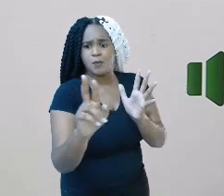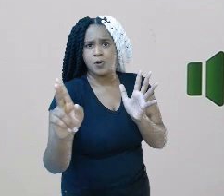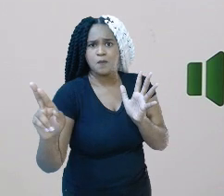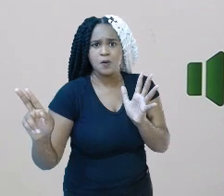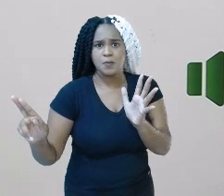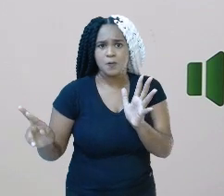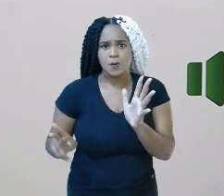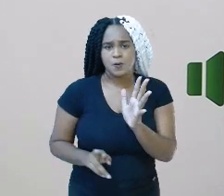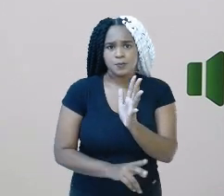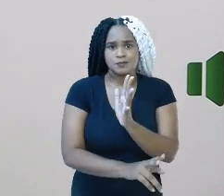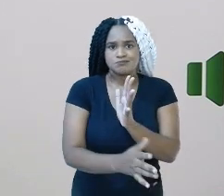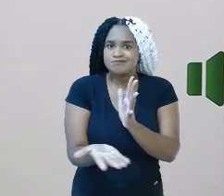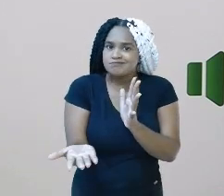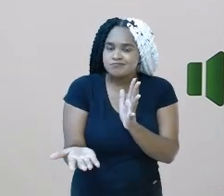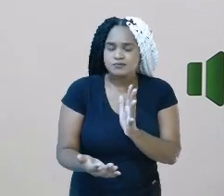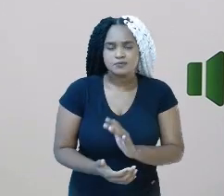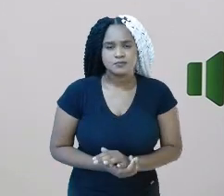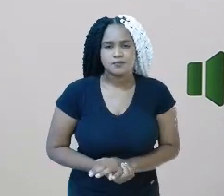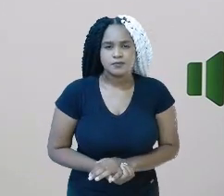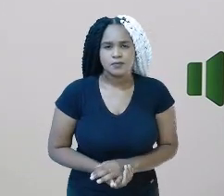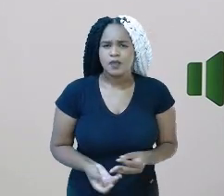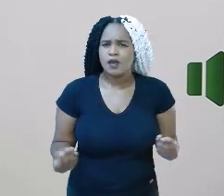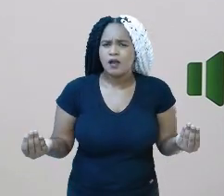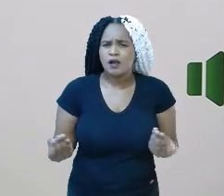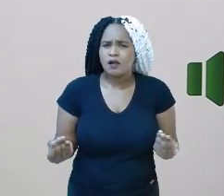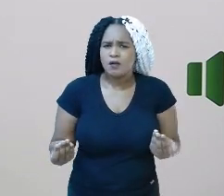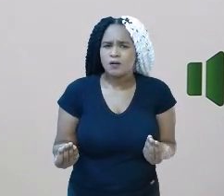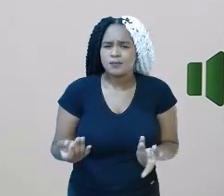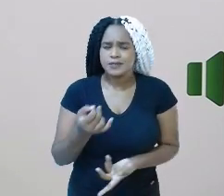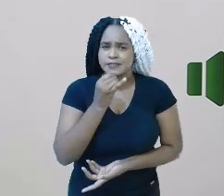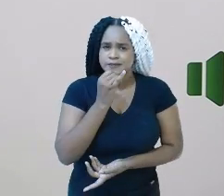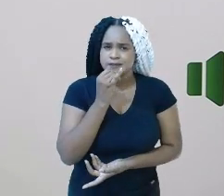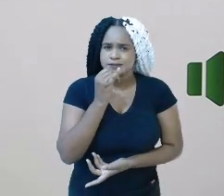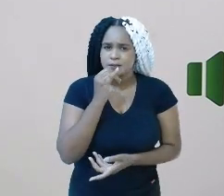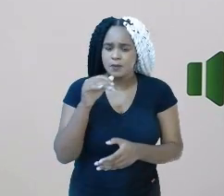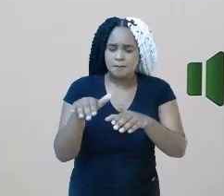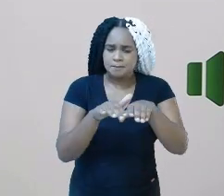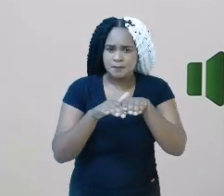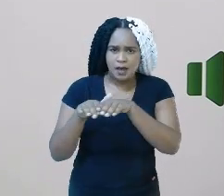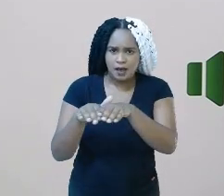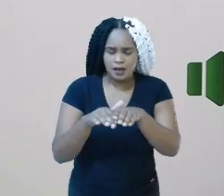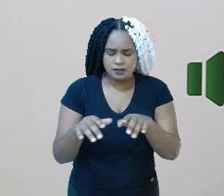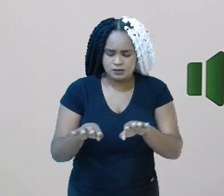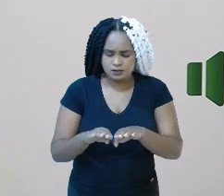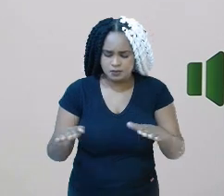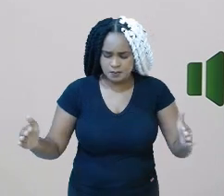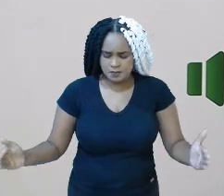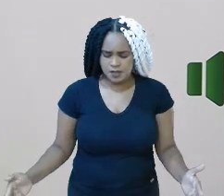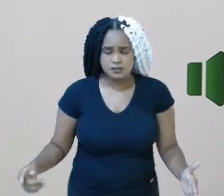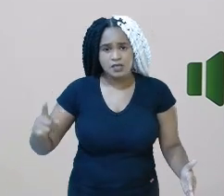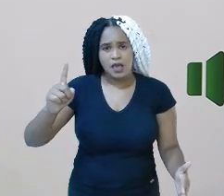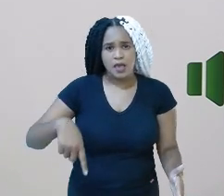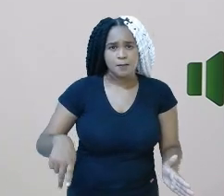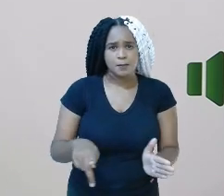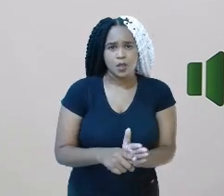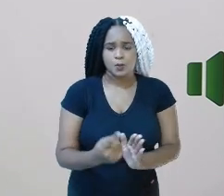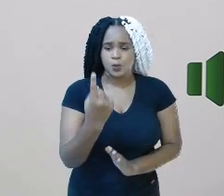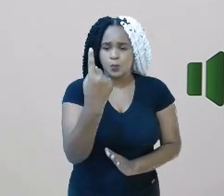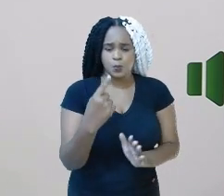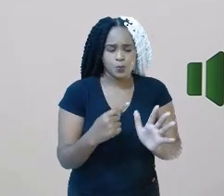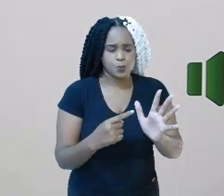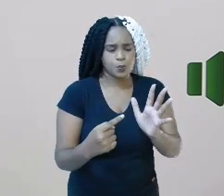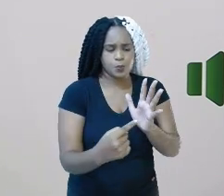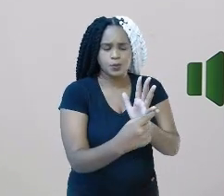diferentes. Como é que eu posso dizer que a medida padrão desta mesa é um palmo? Não